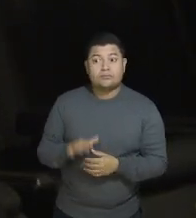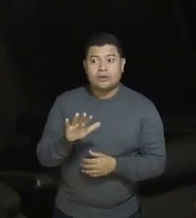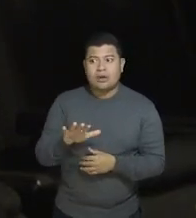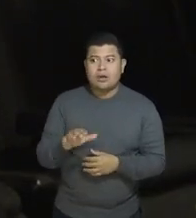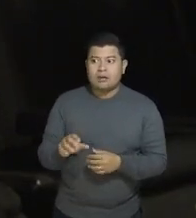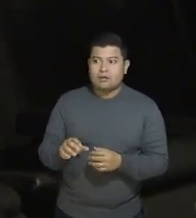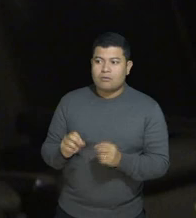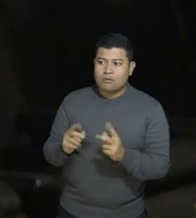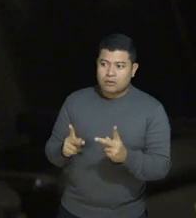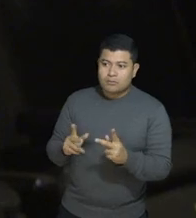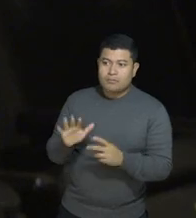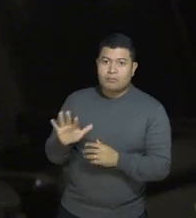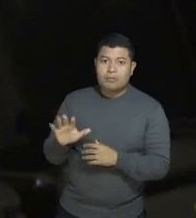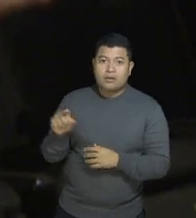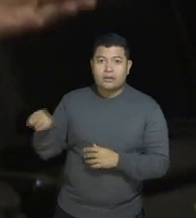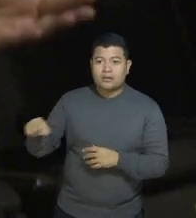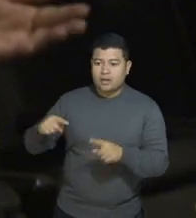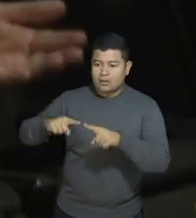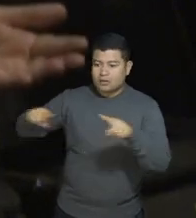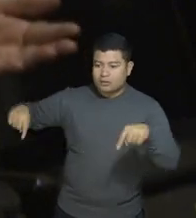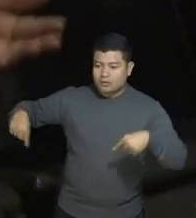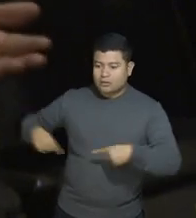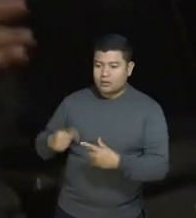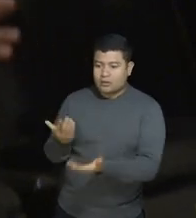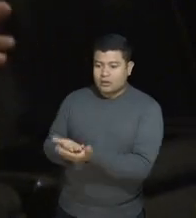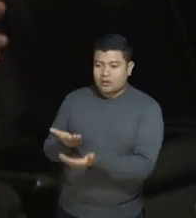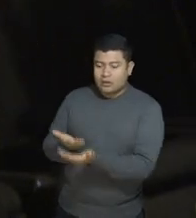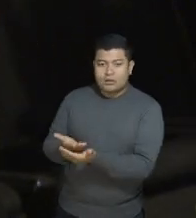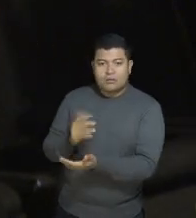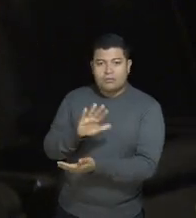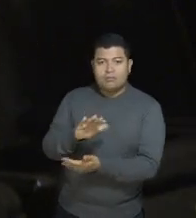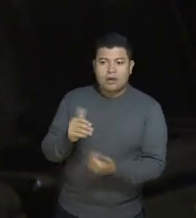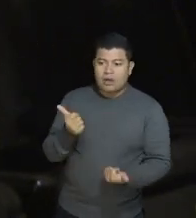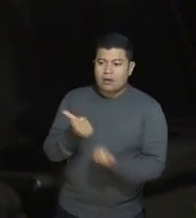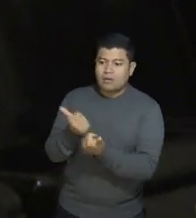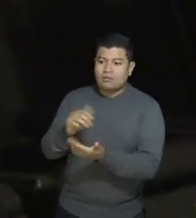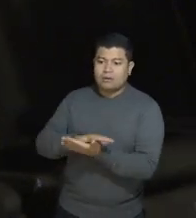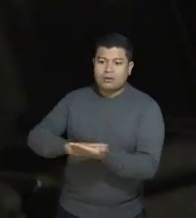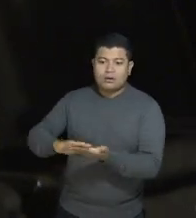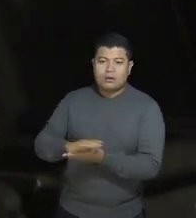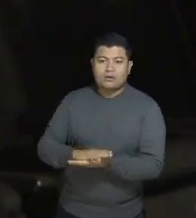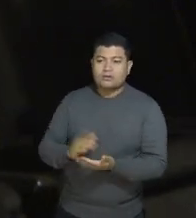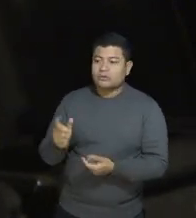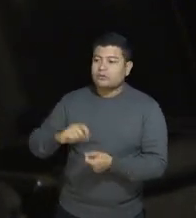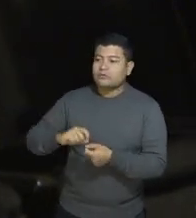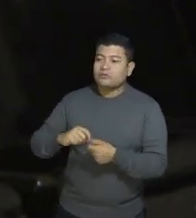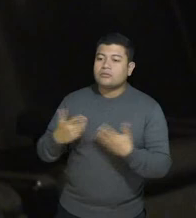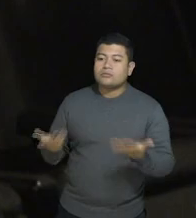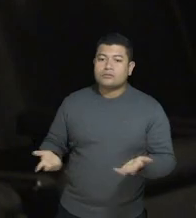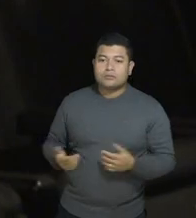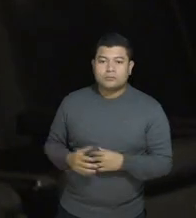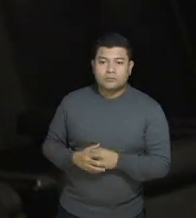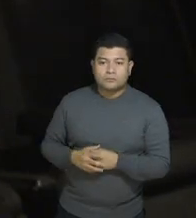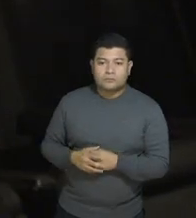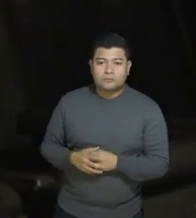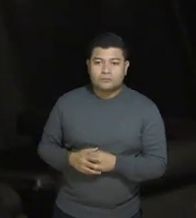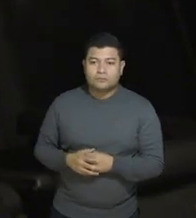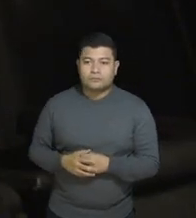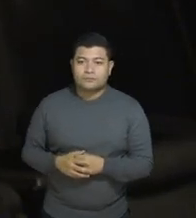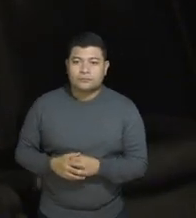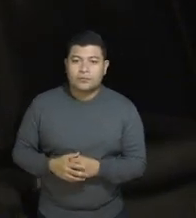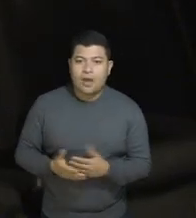ficar na sala de aula sem apoio nenhum? O que, que a gente faz? Então, com esse